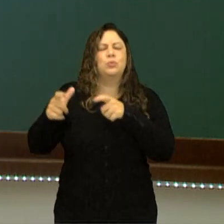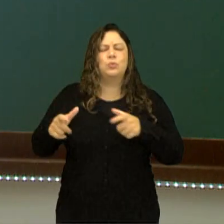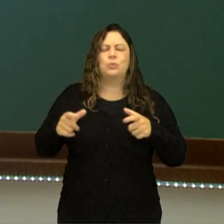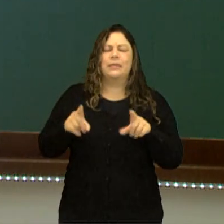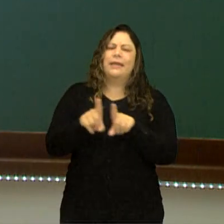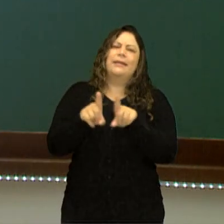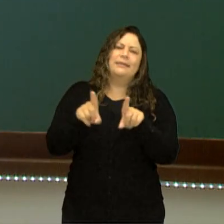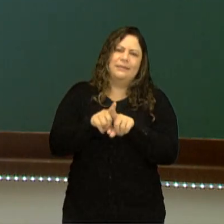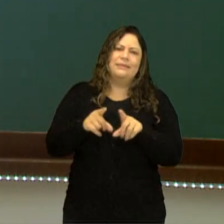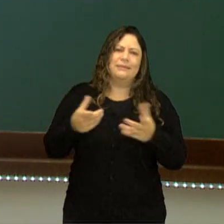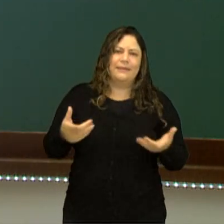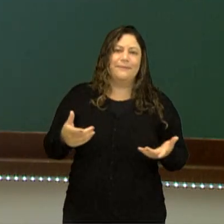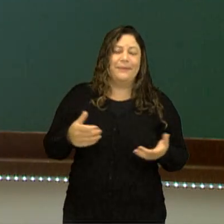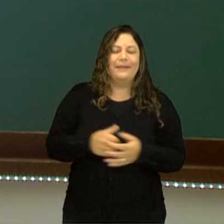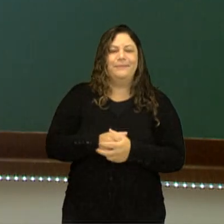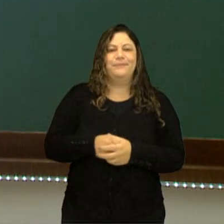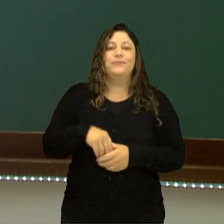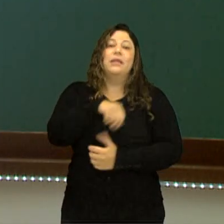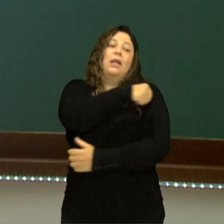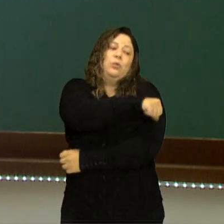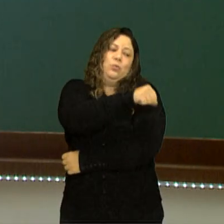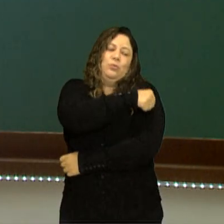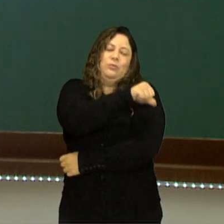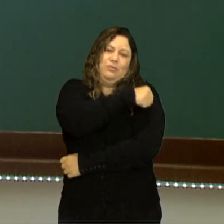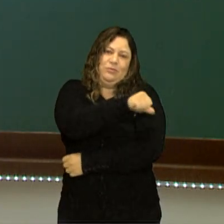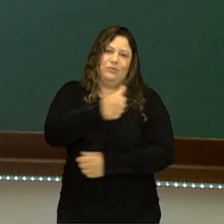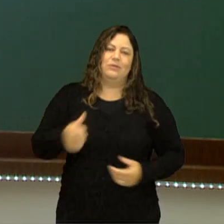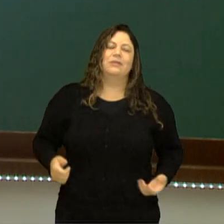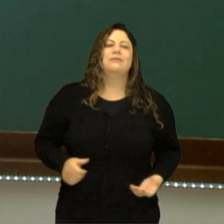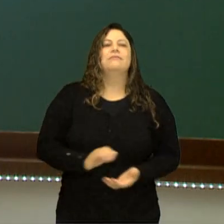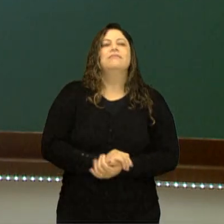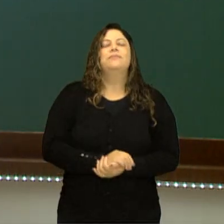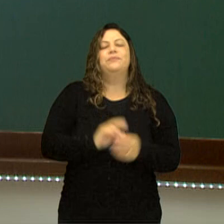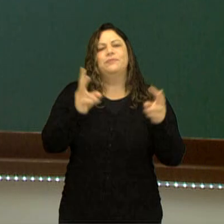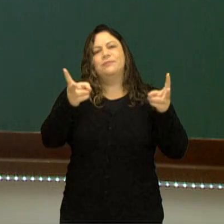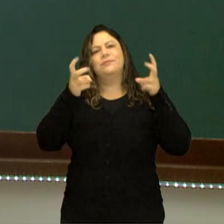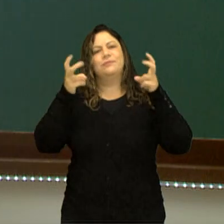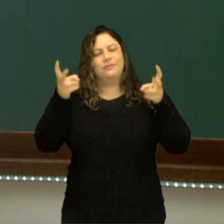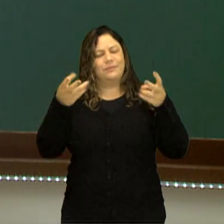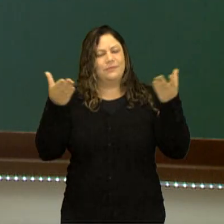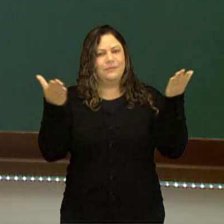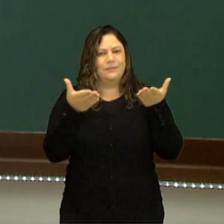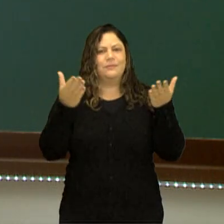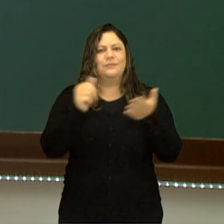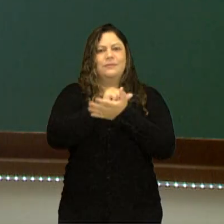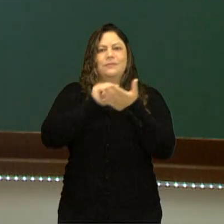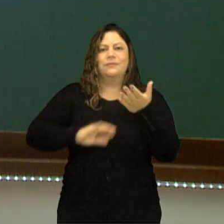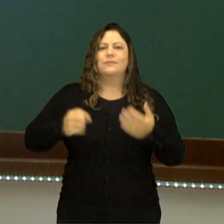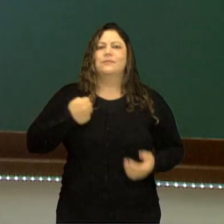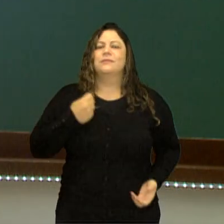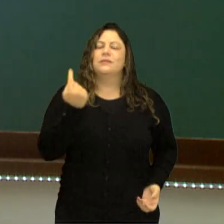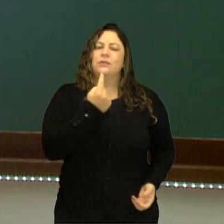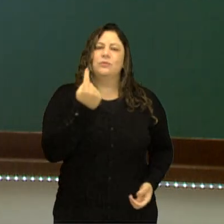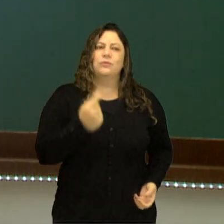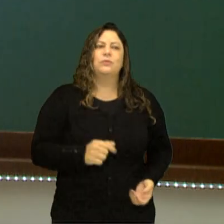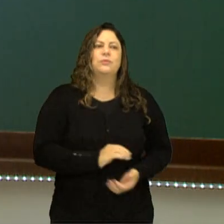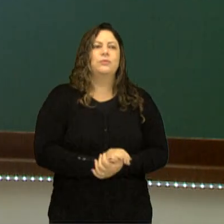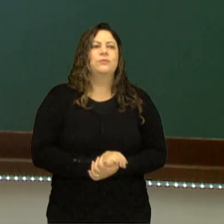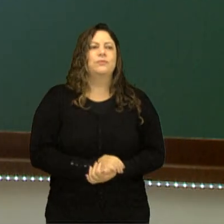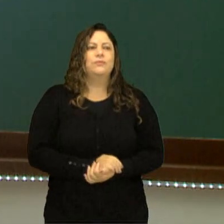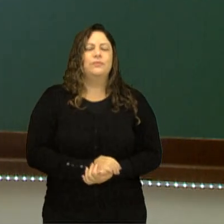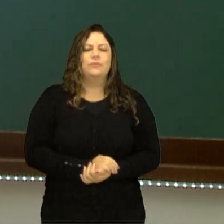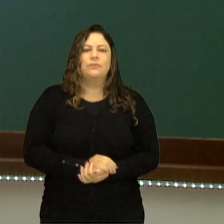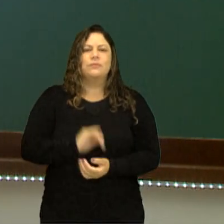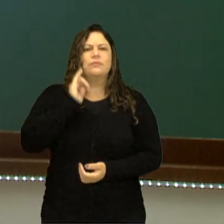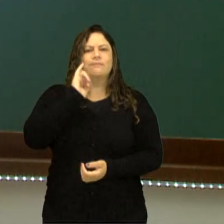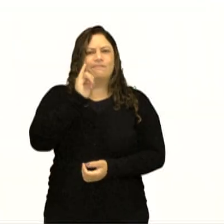você percebeu que é no Rio de Janeiro, né? Então vejamos aqui a nossa tarefa 1. O contista